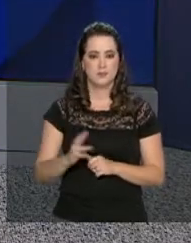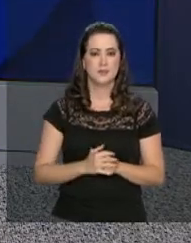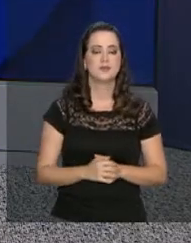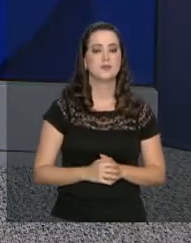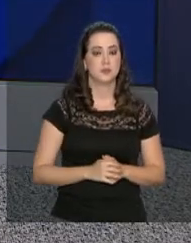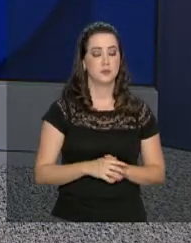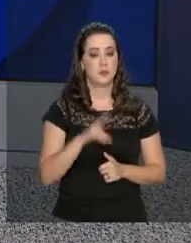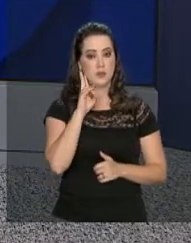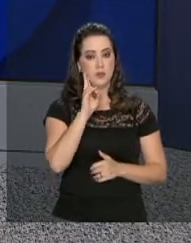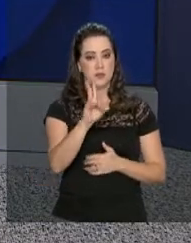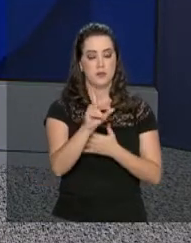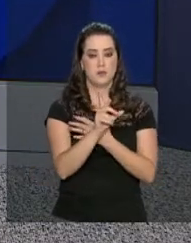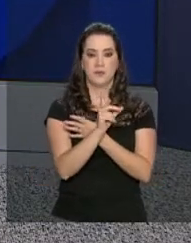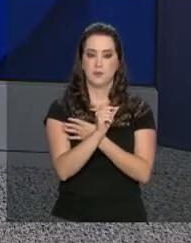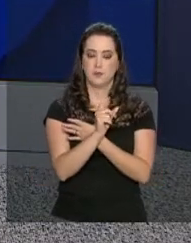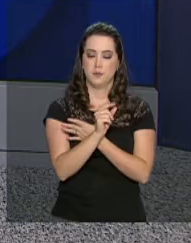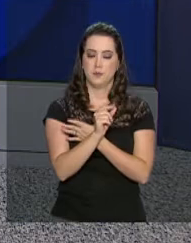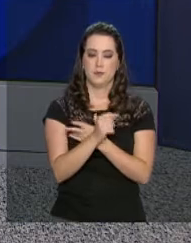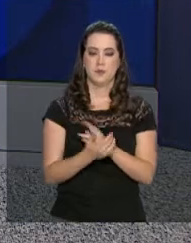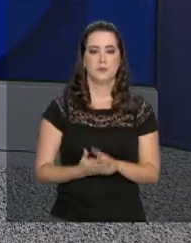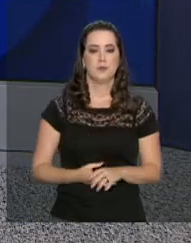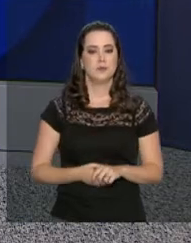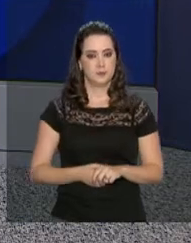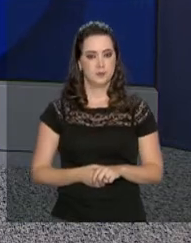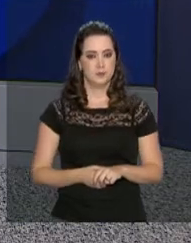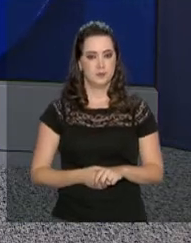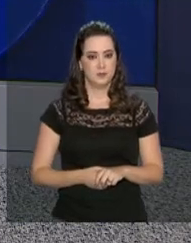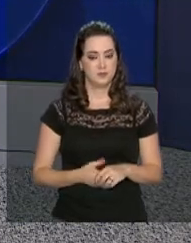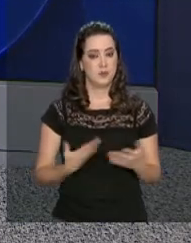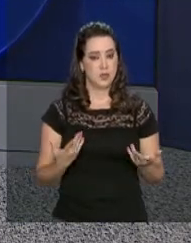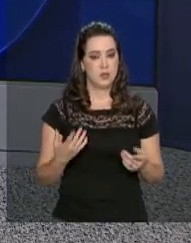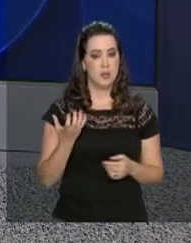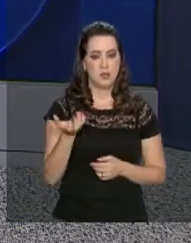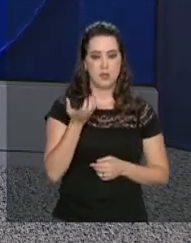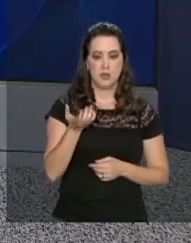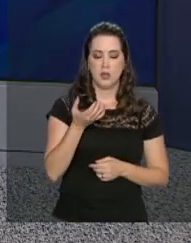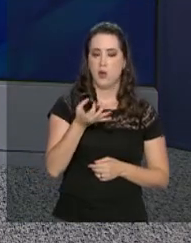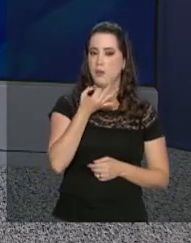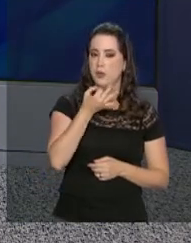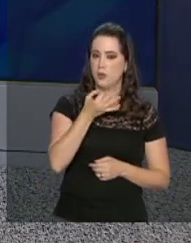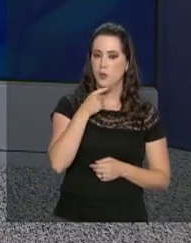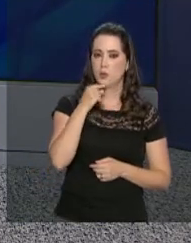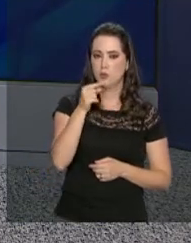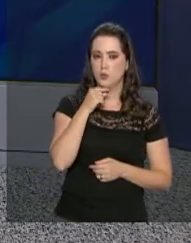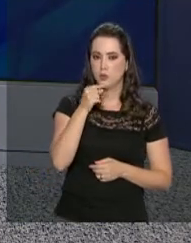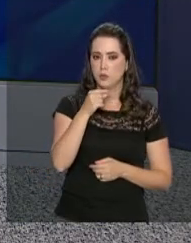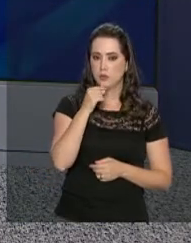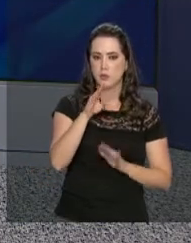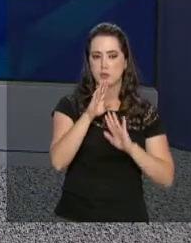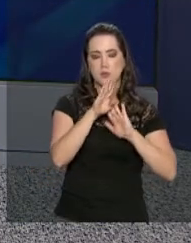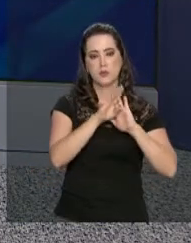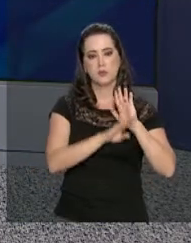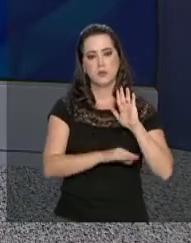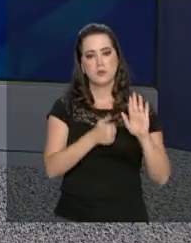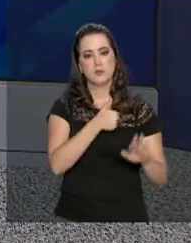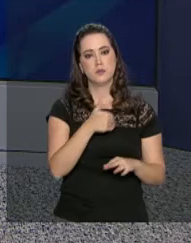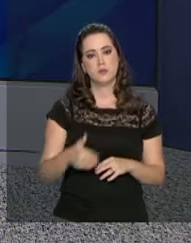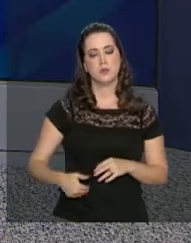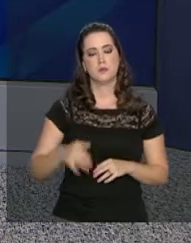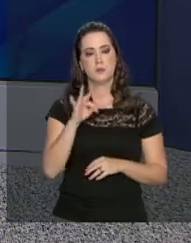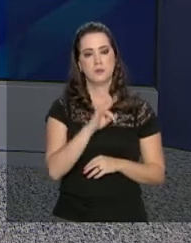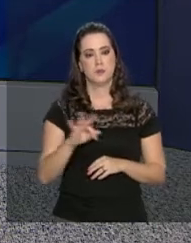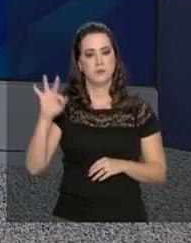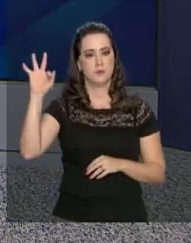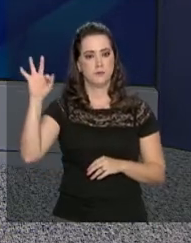nosso canal no YouTube. Acesse também nosso perfil no Twitter. E se você quiser, pode mandar sugestões de reportagens ou mesmo dúvidas